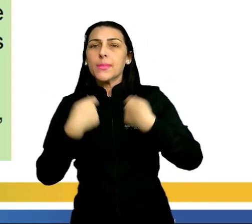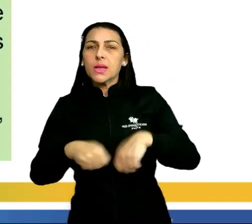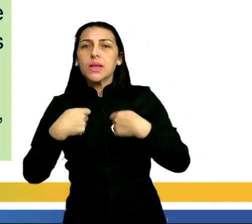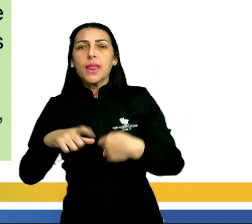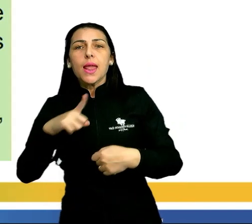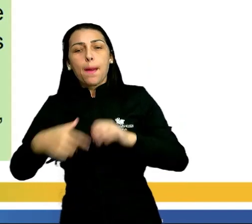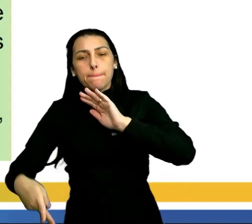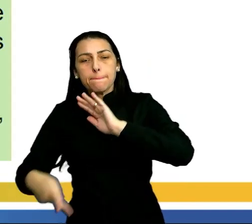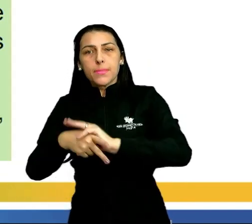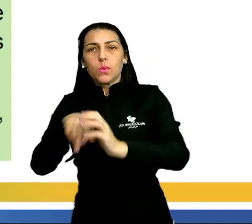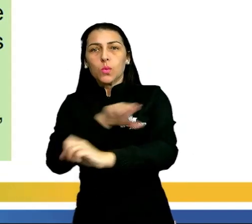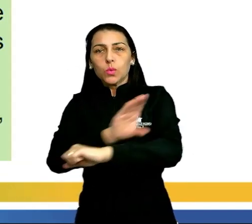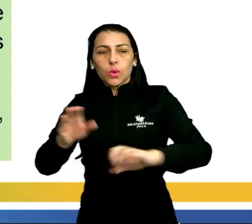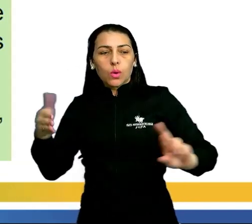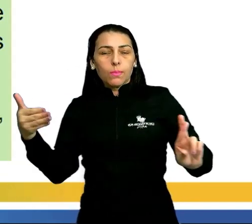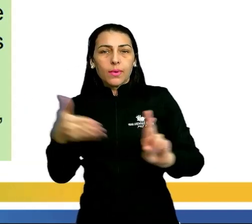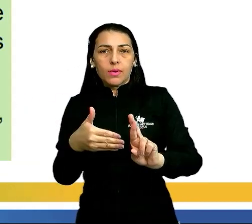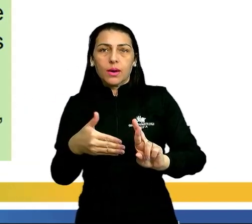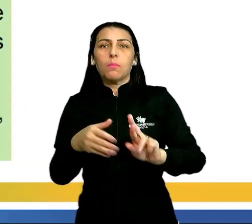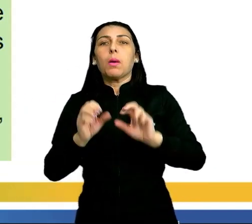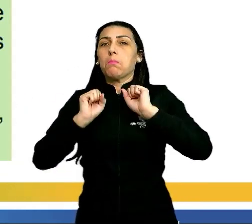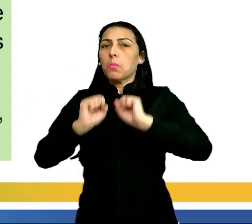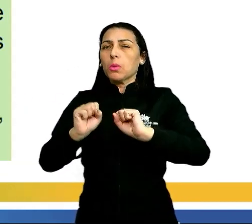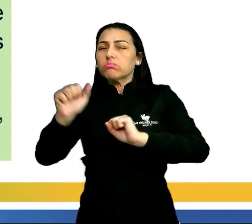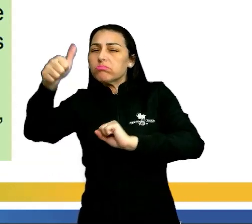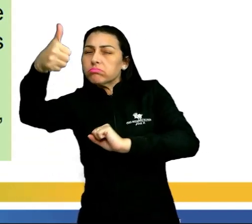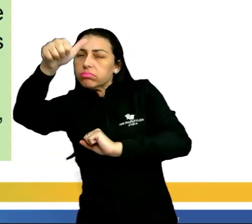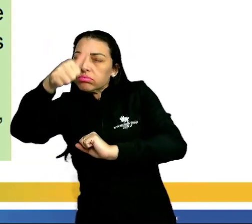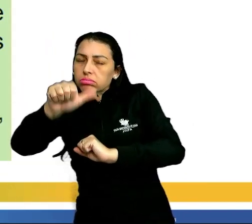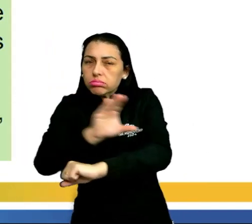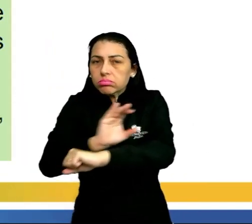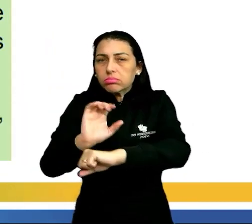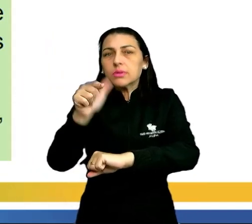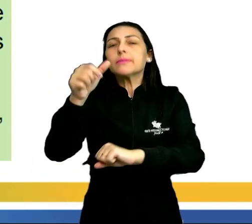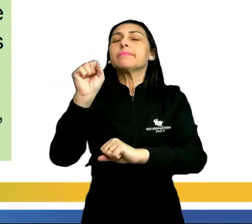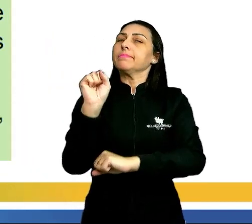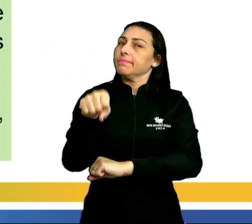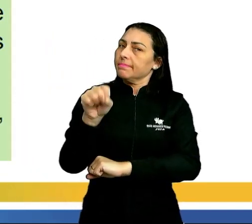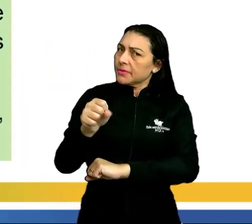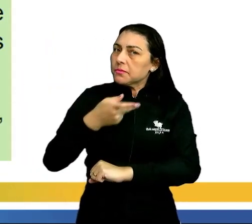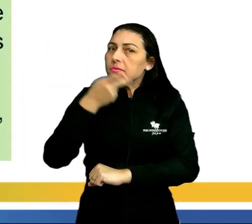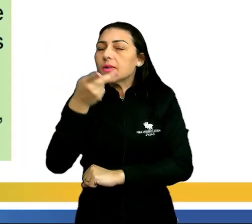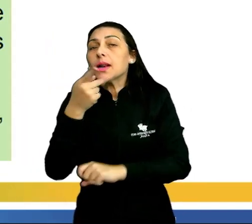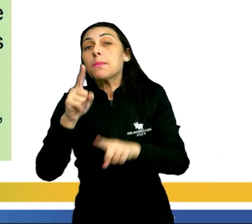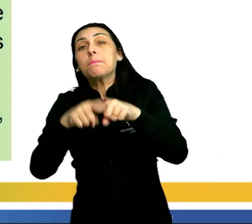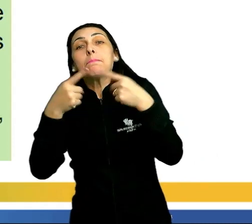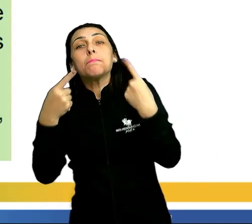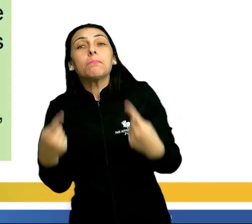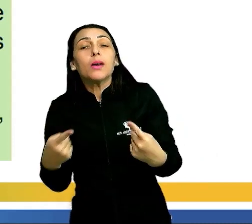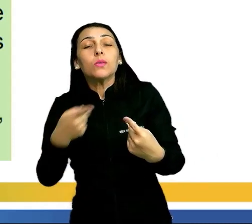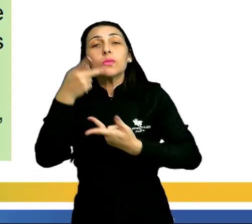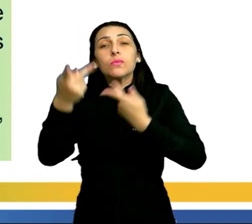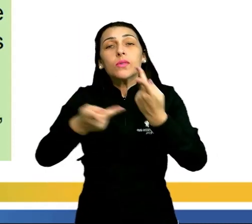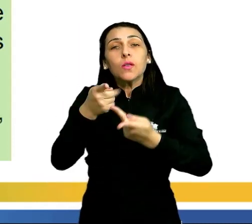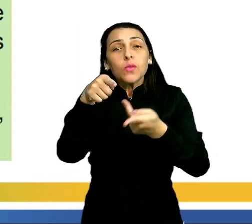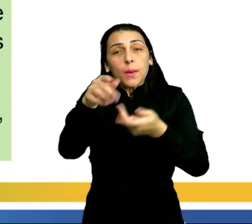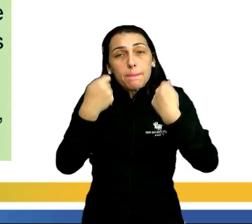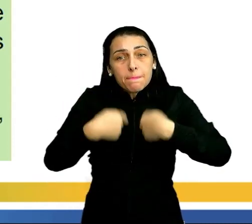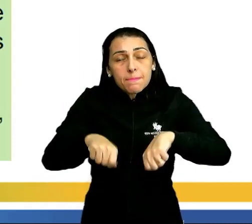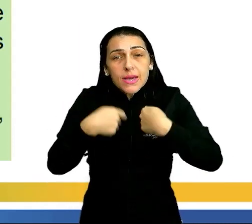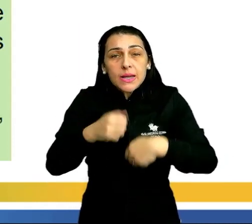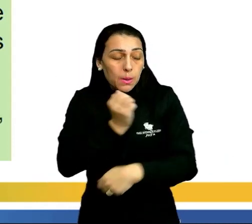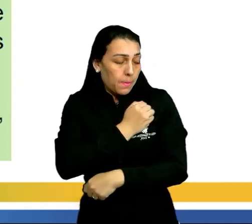a minha cultura como referência para poder analisar a cultura do outro. Sim, eu falei isso, mas eu não estou dizendo que você precisa